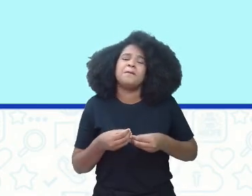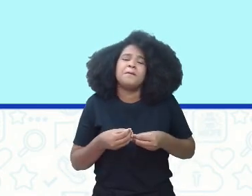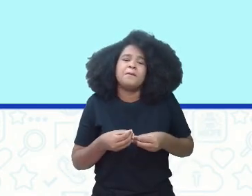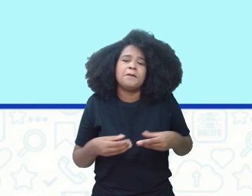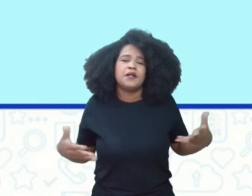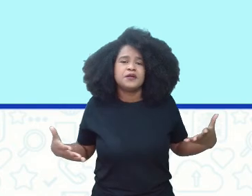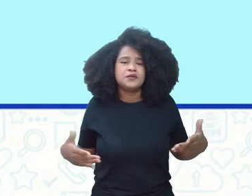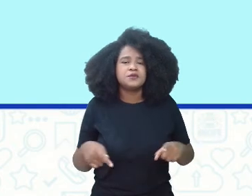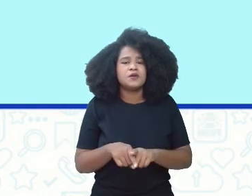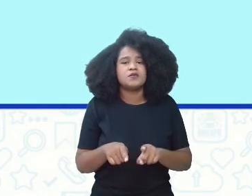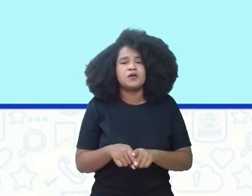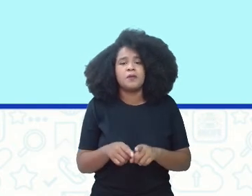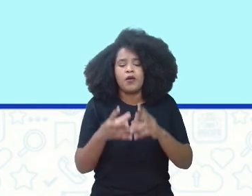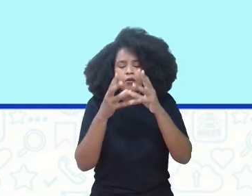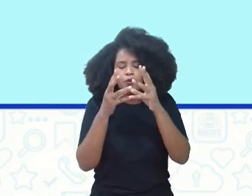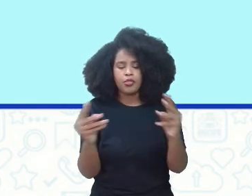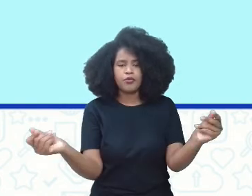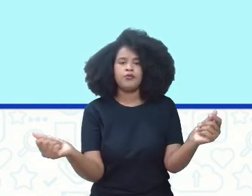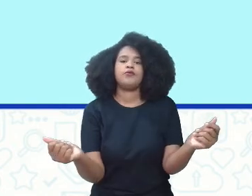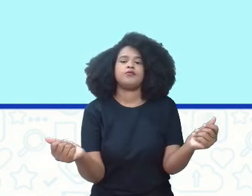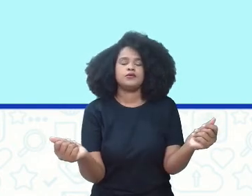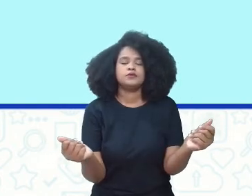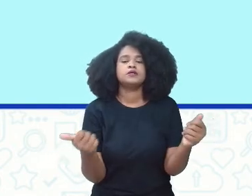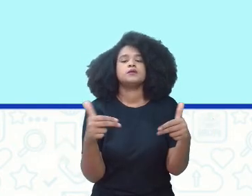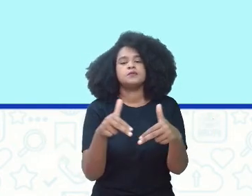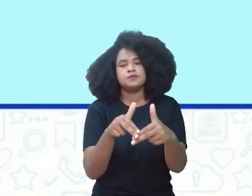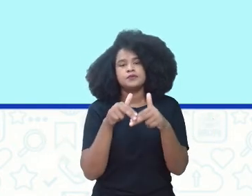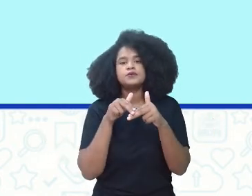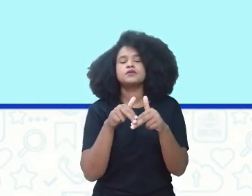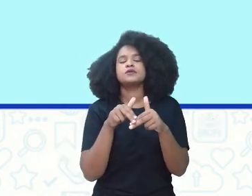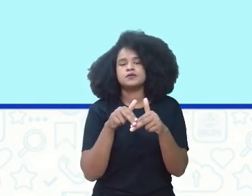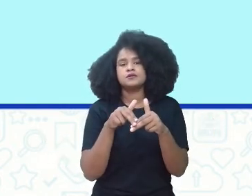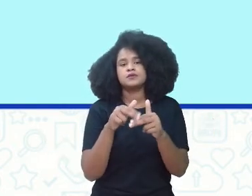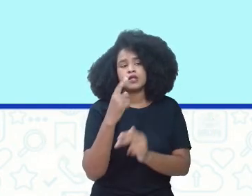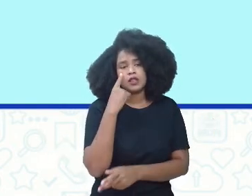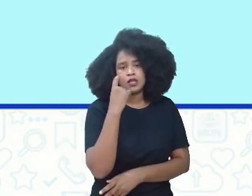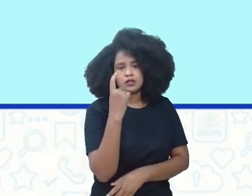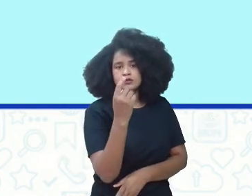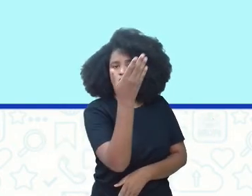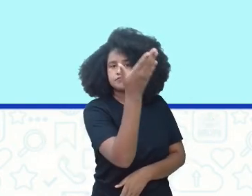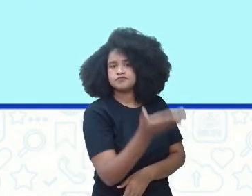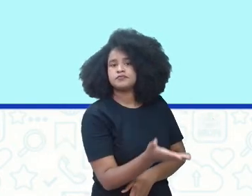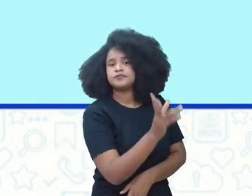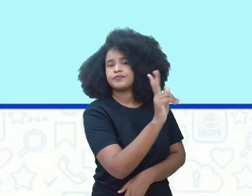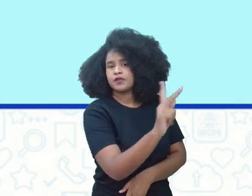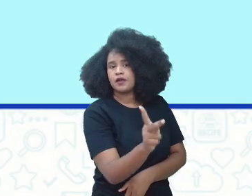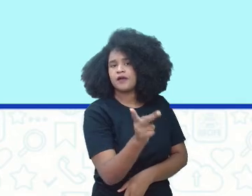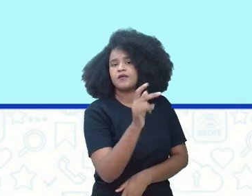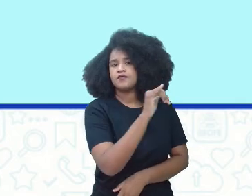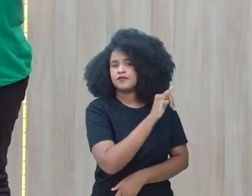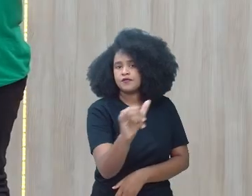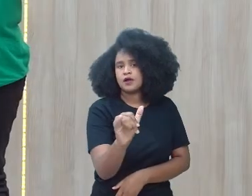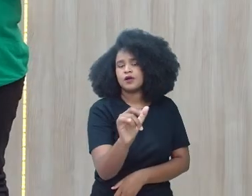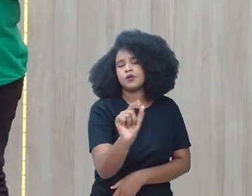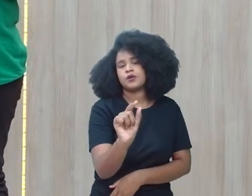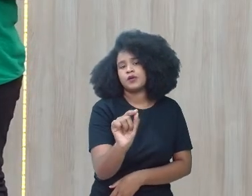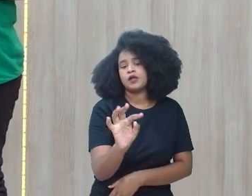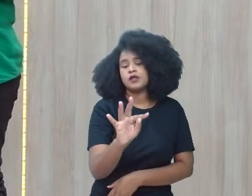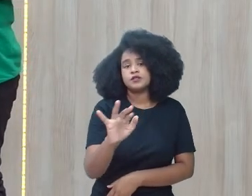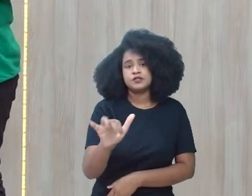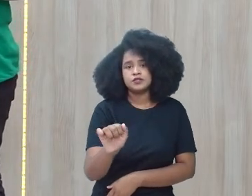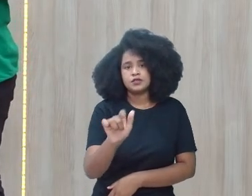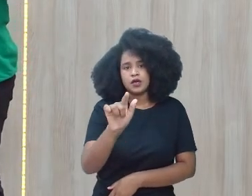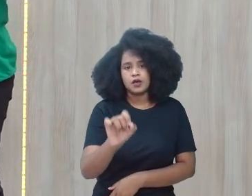e destrutivo. Então é interessante como Celi falou muito bem, não é? E Tiago